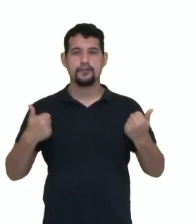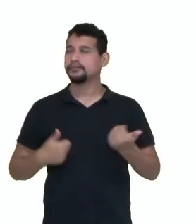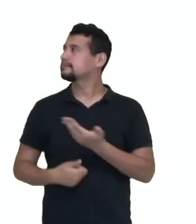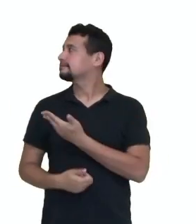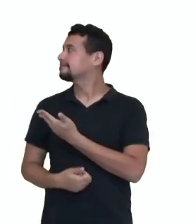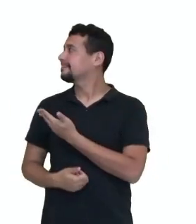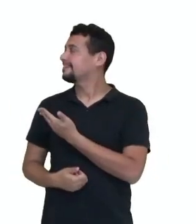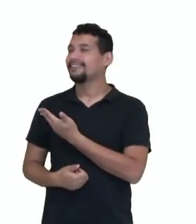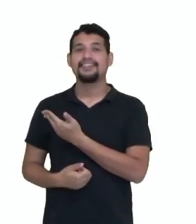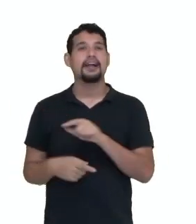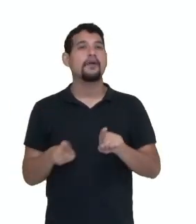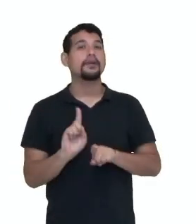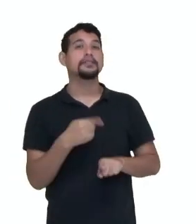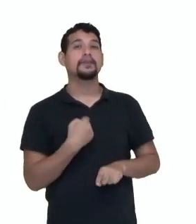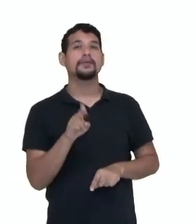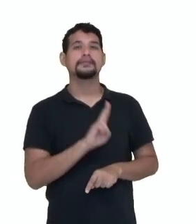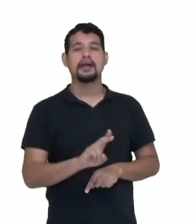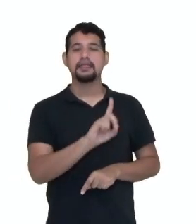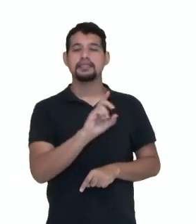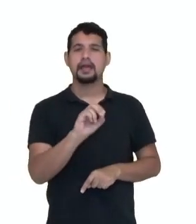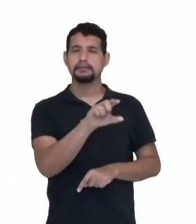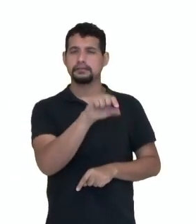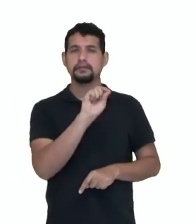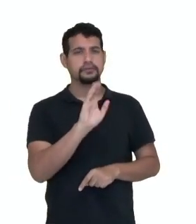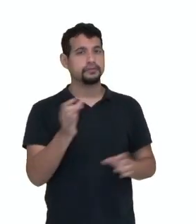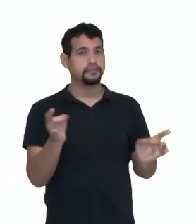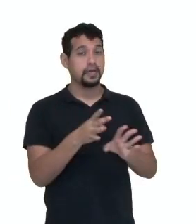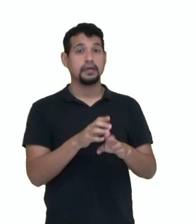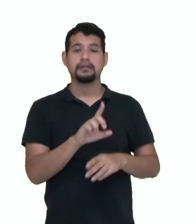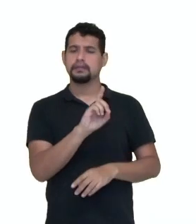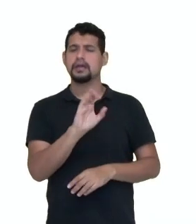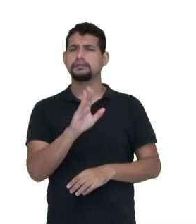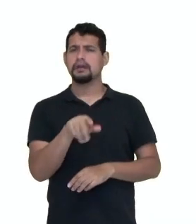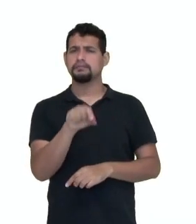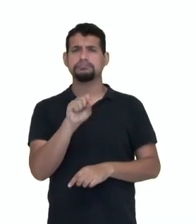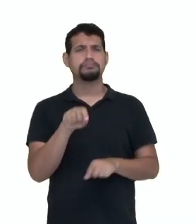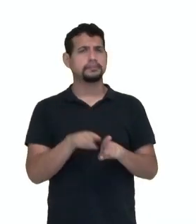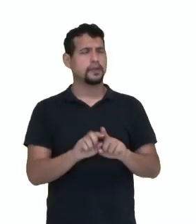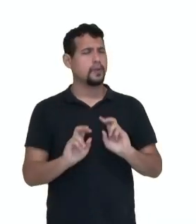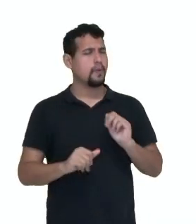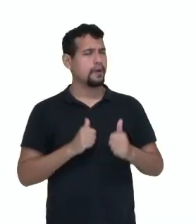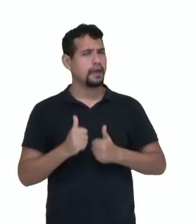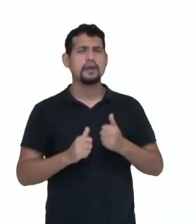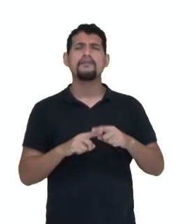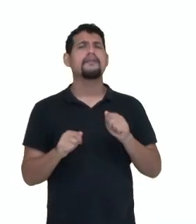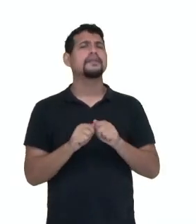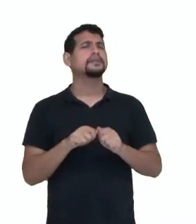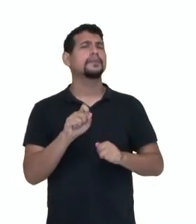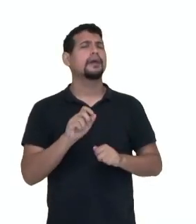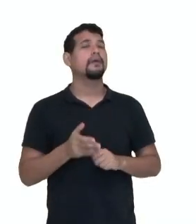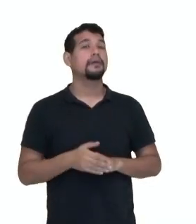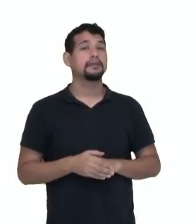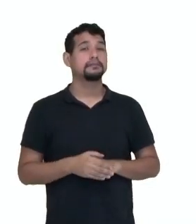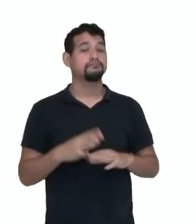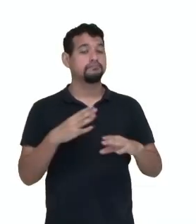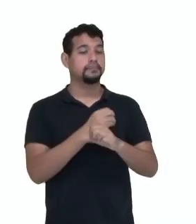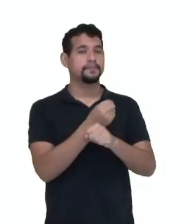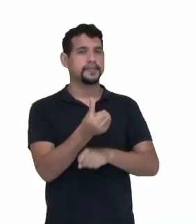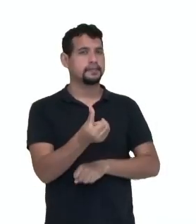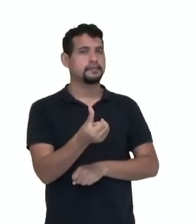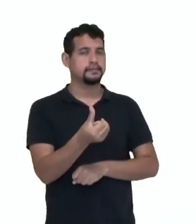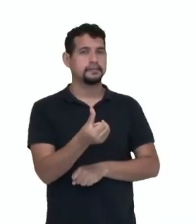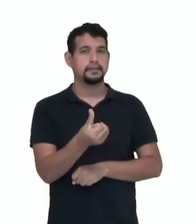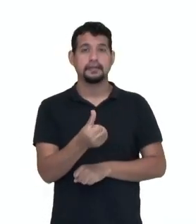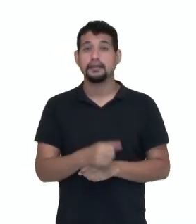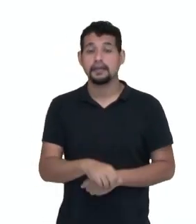e nós vamos colocar o 10 como escolha. Então o 10 foi escolhido. Beleza, o que ele quer que faça? Multiplique por 6.